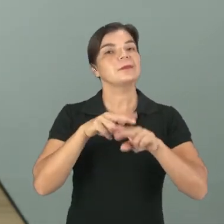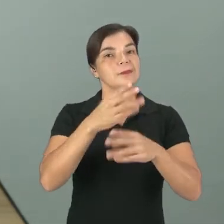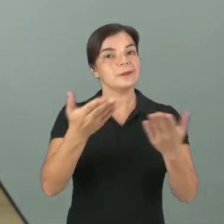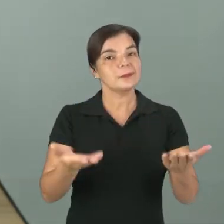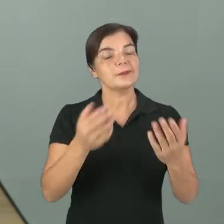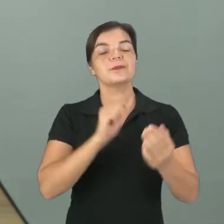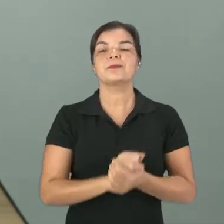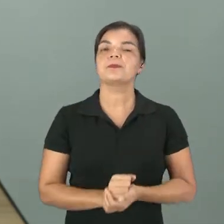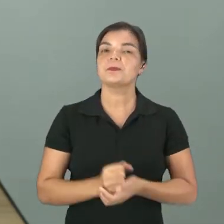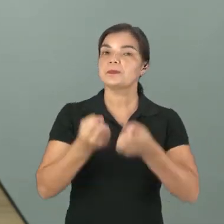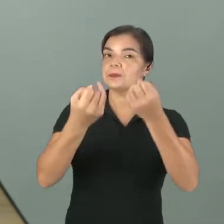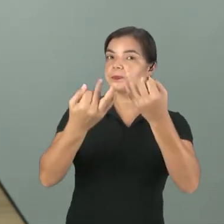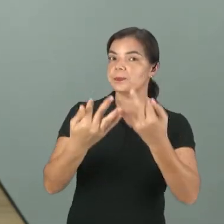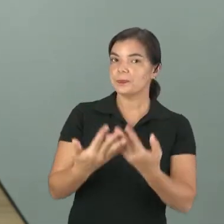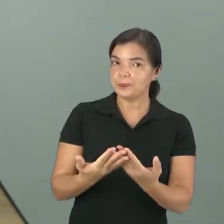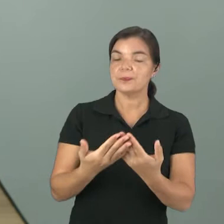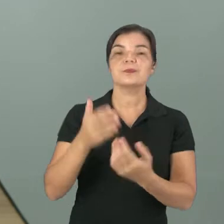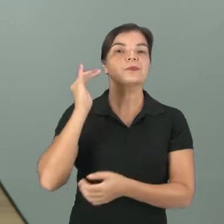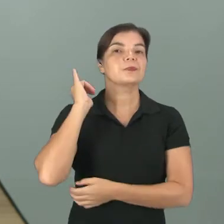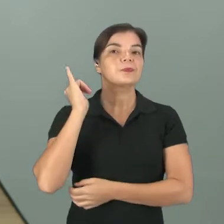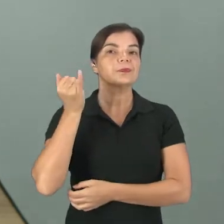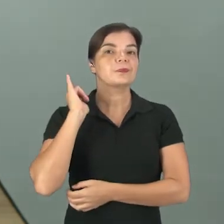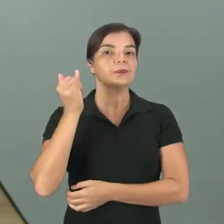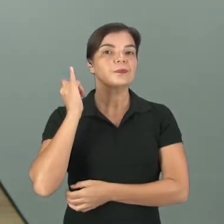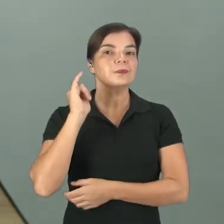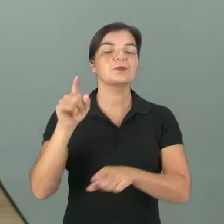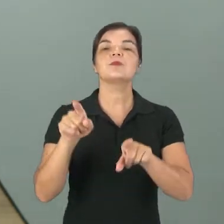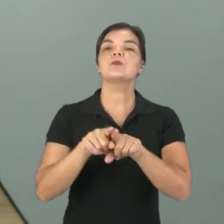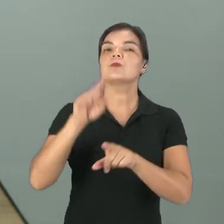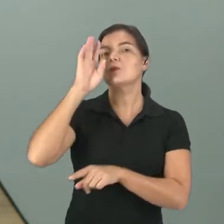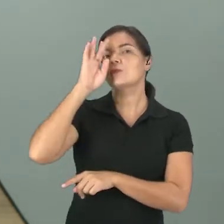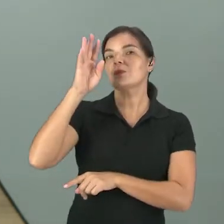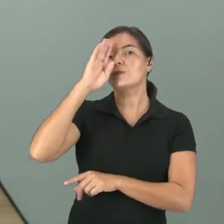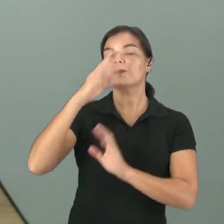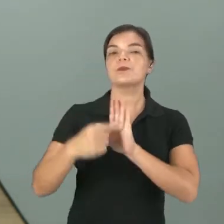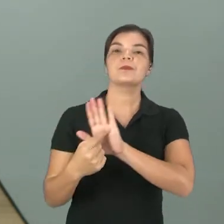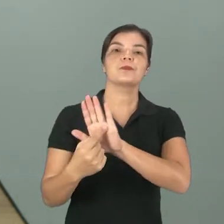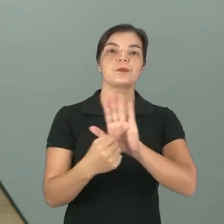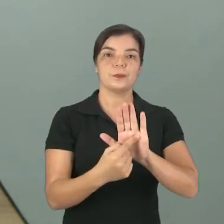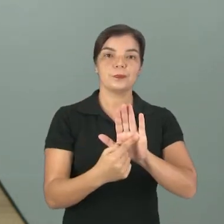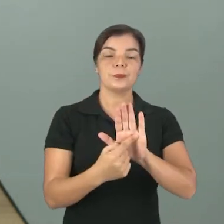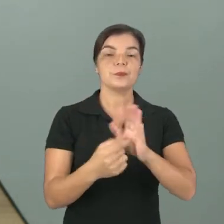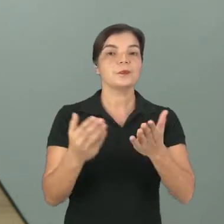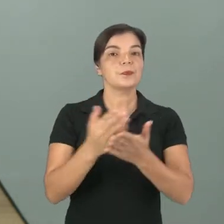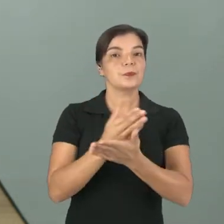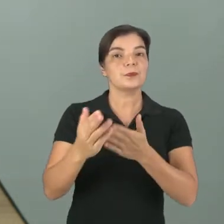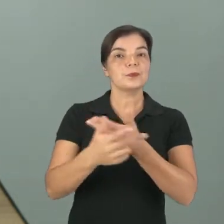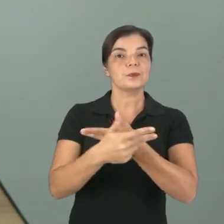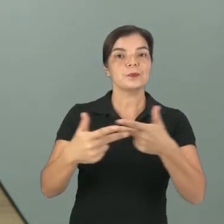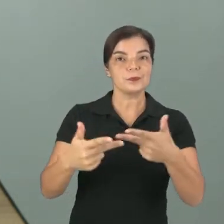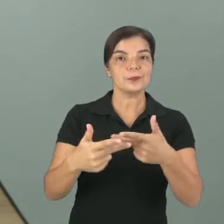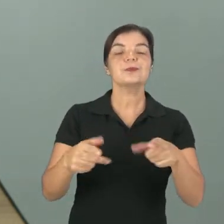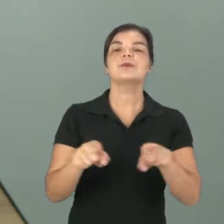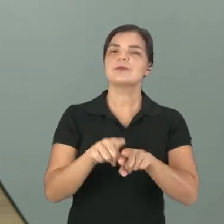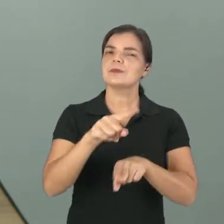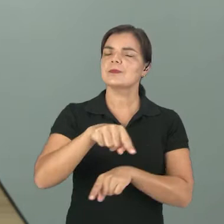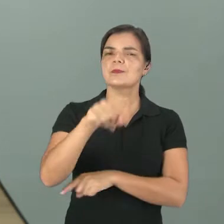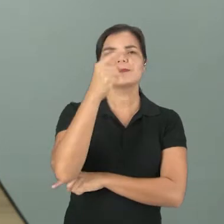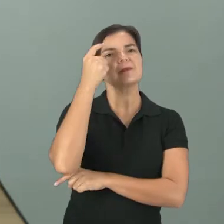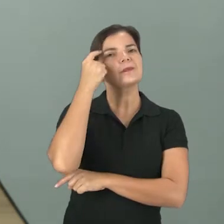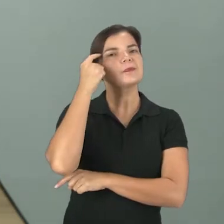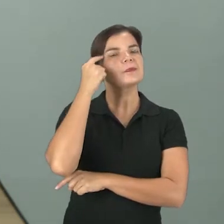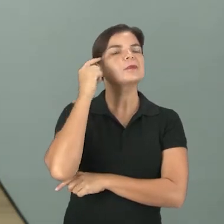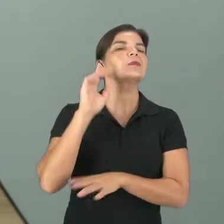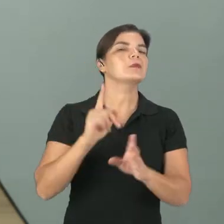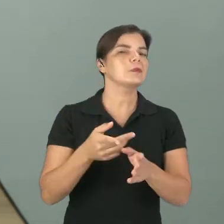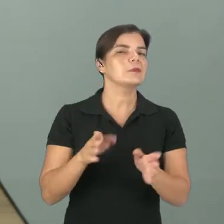para conversarmos um pouquinho mais sobre os contos de encantamento, eu quero mostrar para vocês alguns personagens. E eu quero que você pense aí de